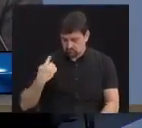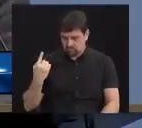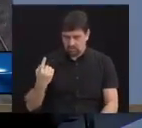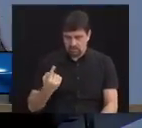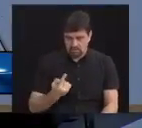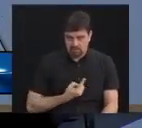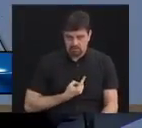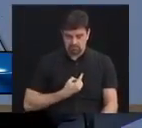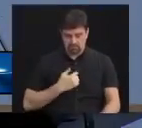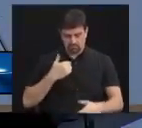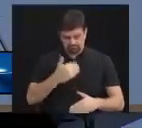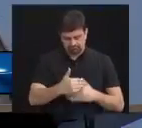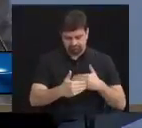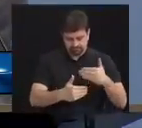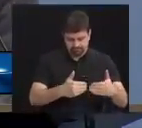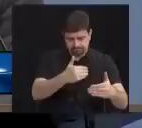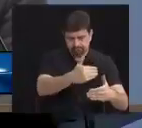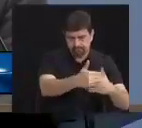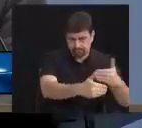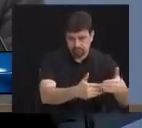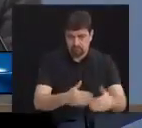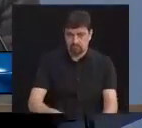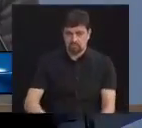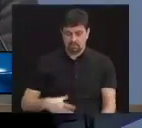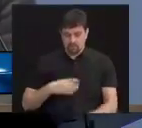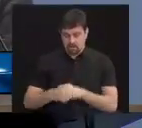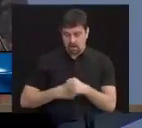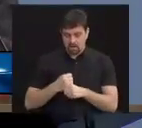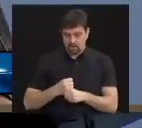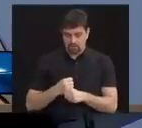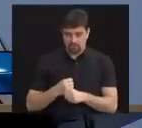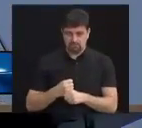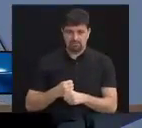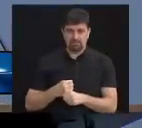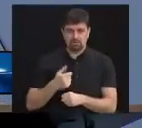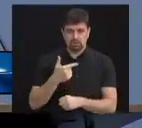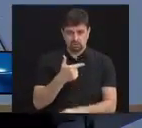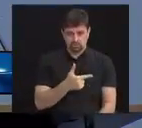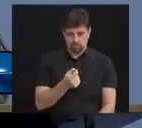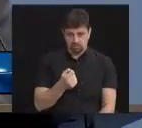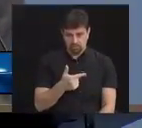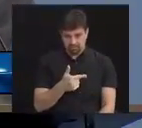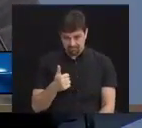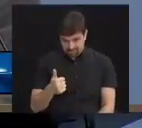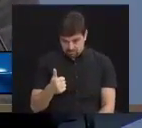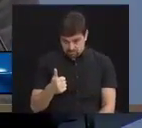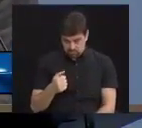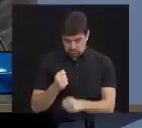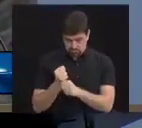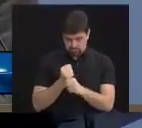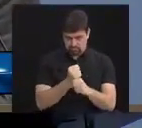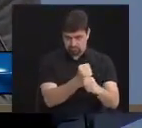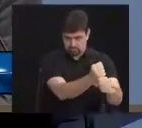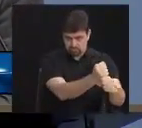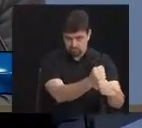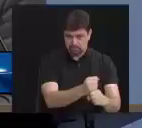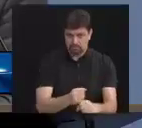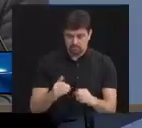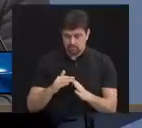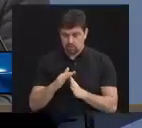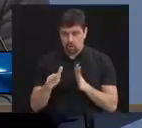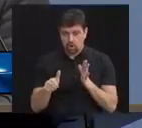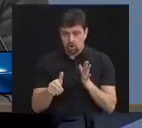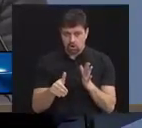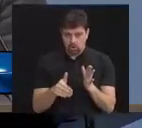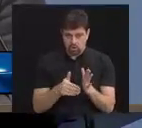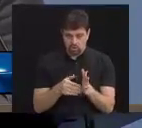fevereiro, março. E assim, subsequentemente, em 2021... nós teríamos todos os pagamentos de